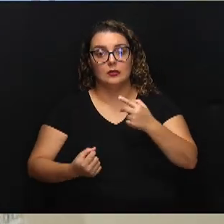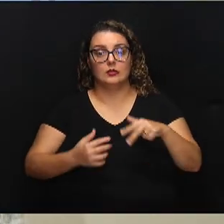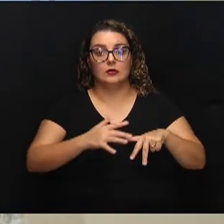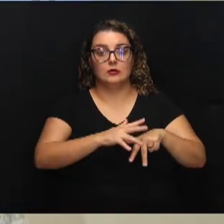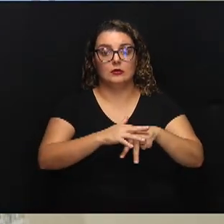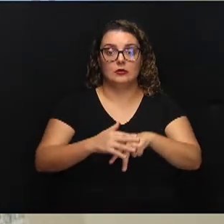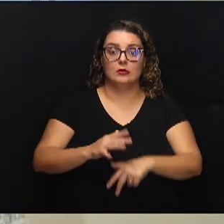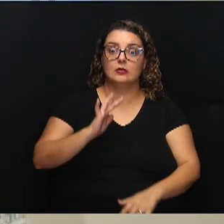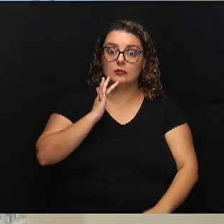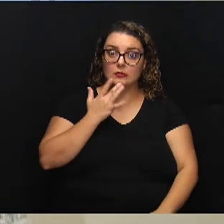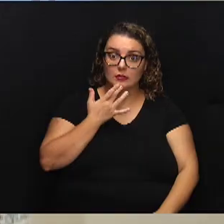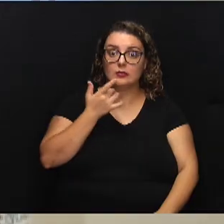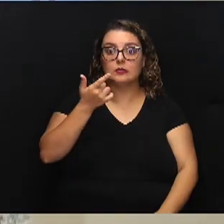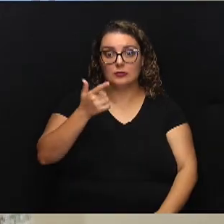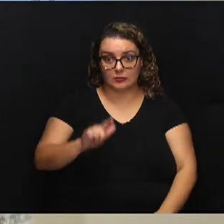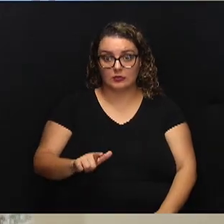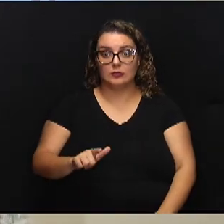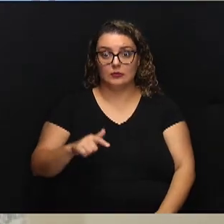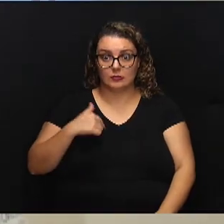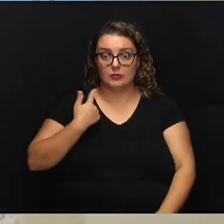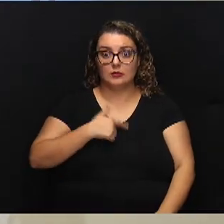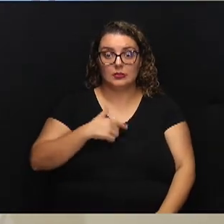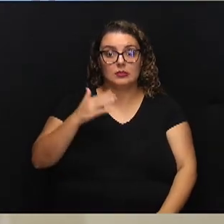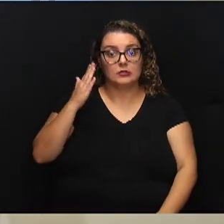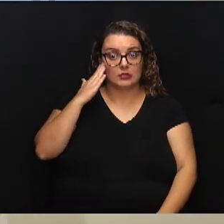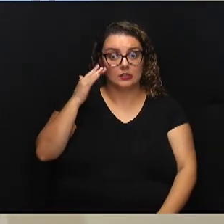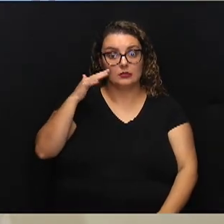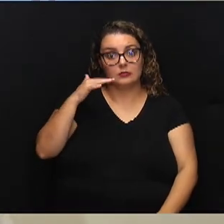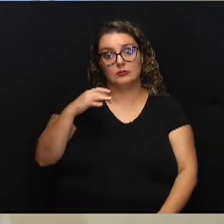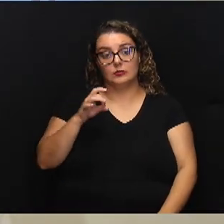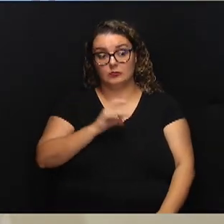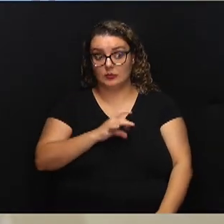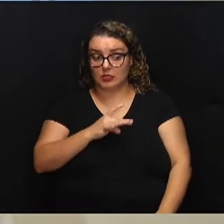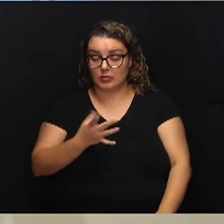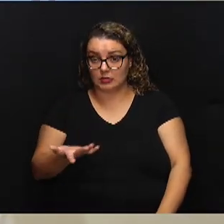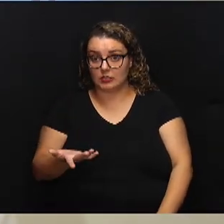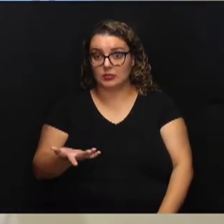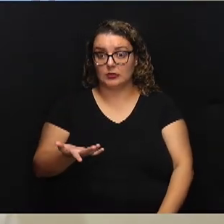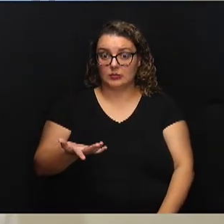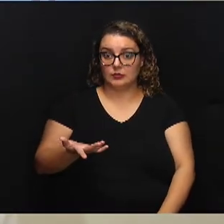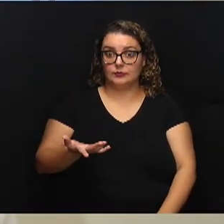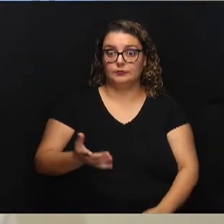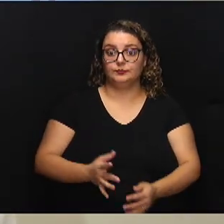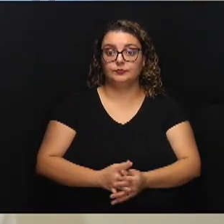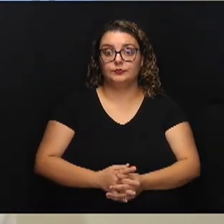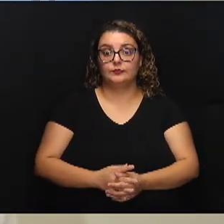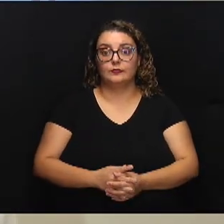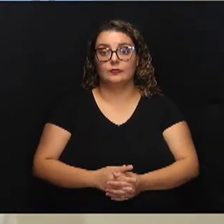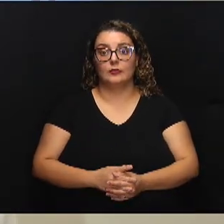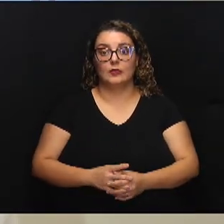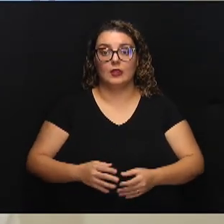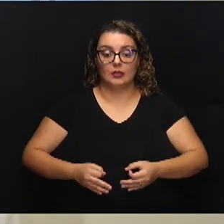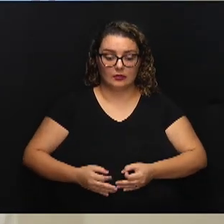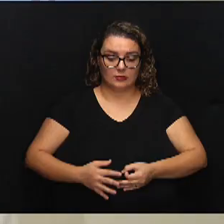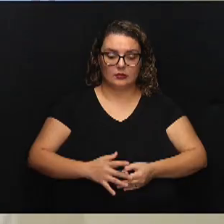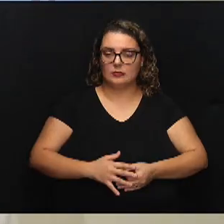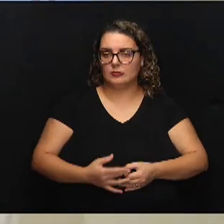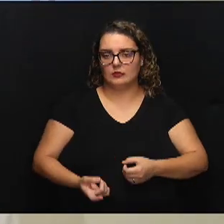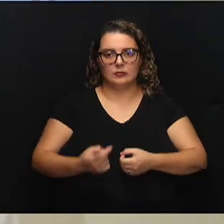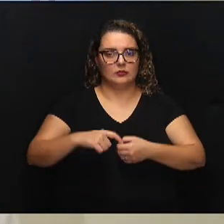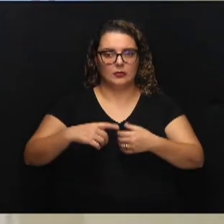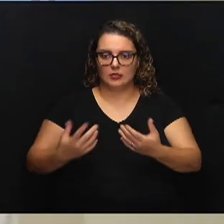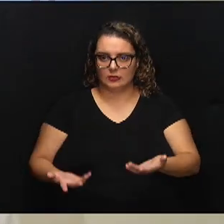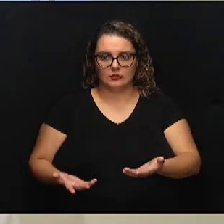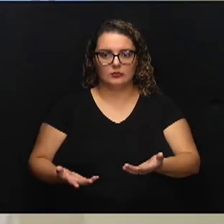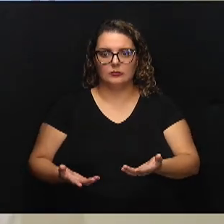pacientes preferem até continuar conosco, sabe, Ana, por receio de que a doença do ovário acabe voltando